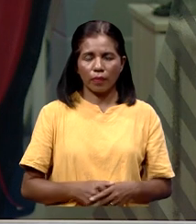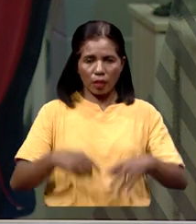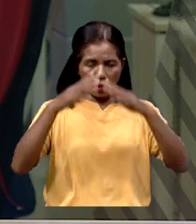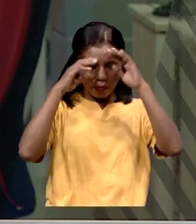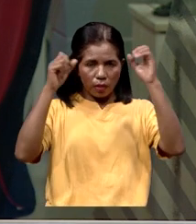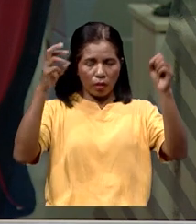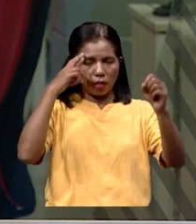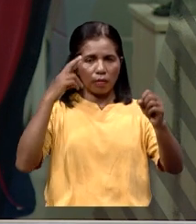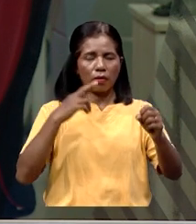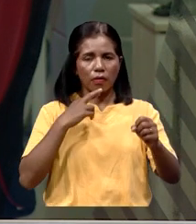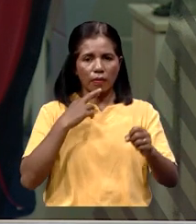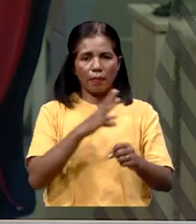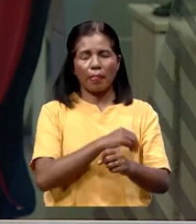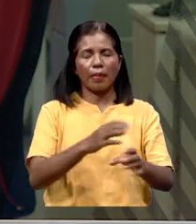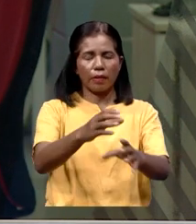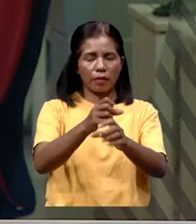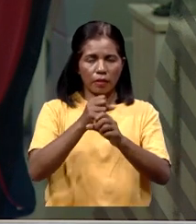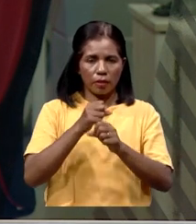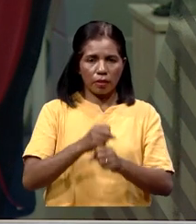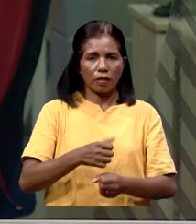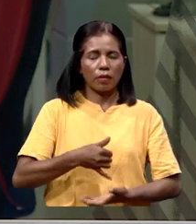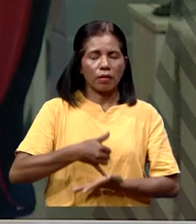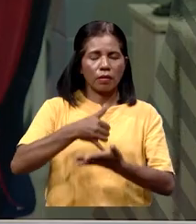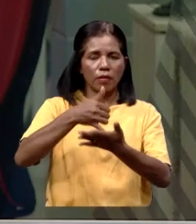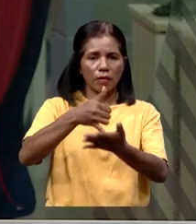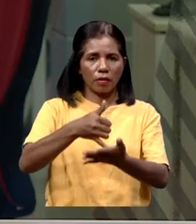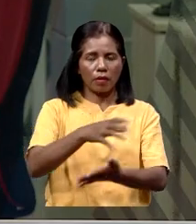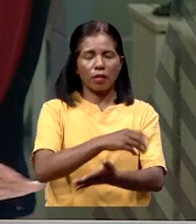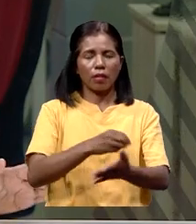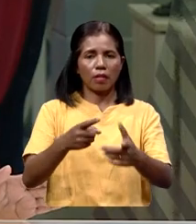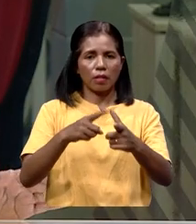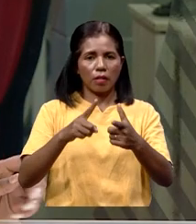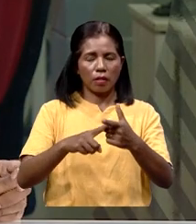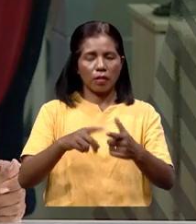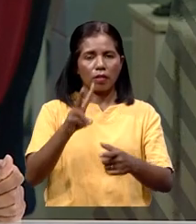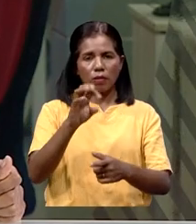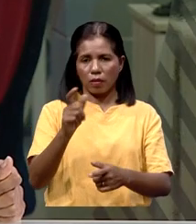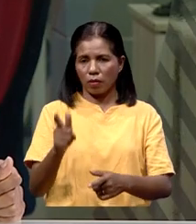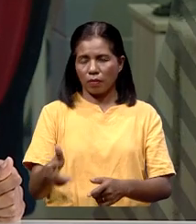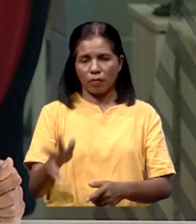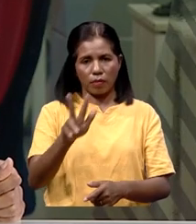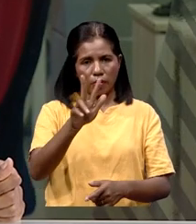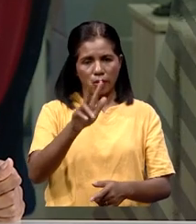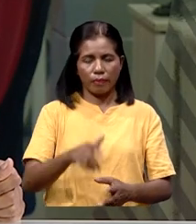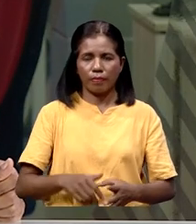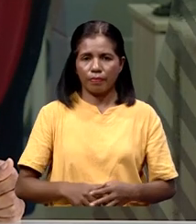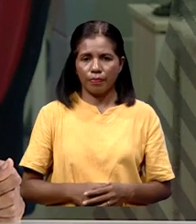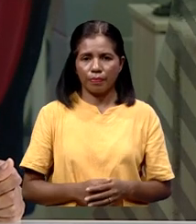Presidente da República José Ramos Horta assina o Prêmio Literário Esquerra Junqueiro Lusofonia, edição Rio Rua, Ronaldo Reis Santolo.